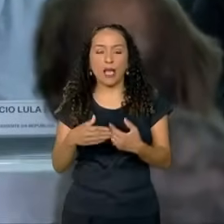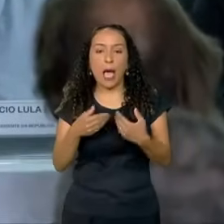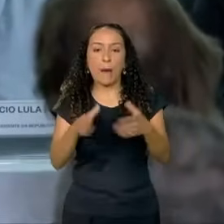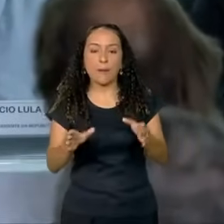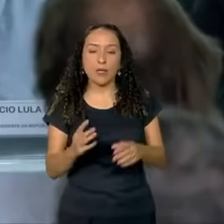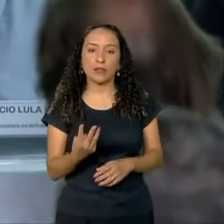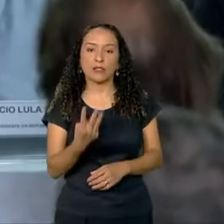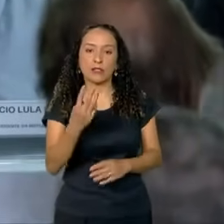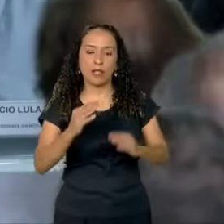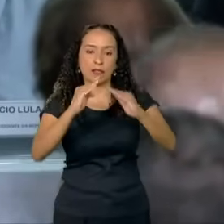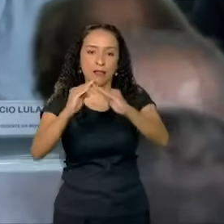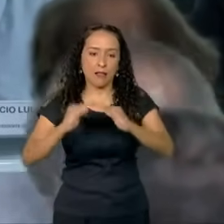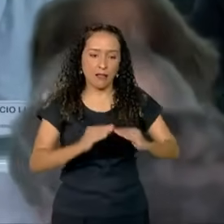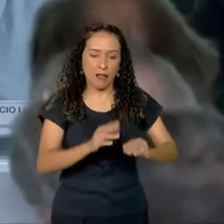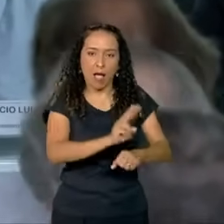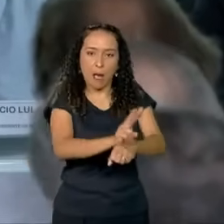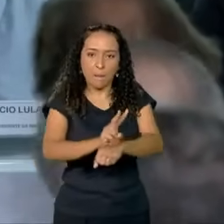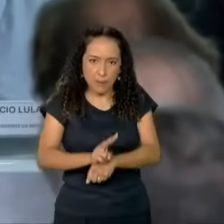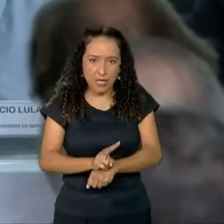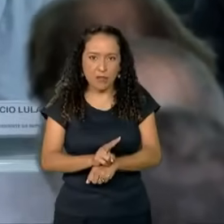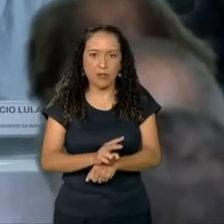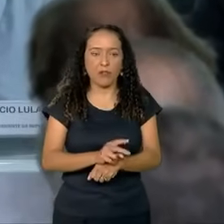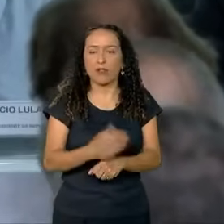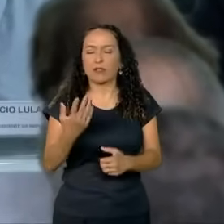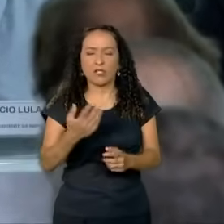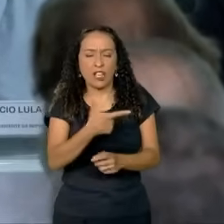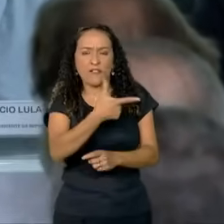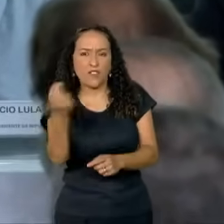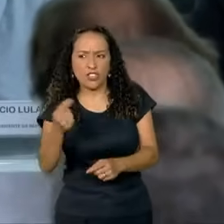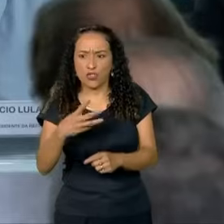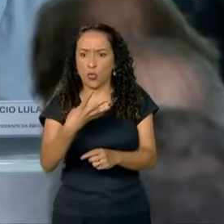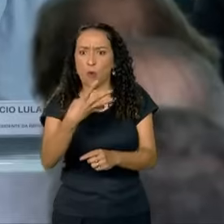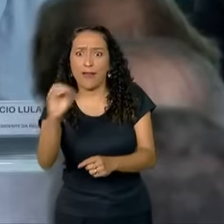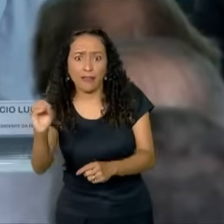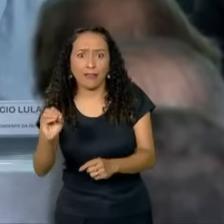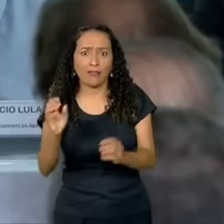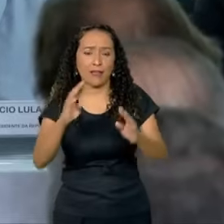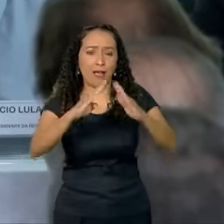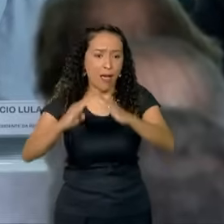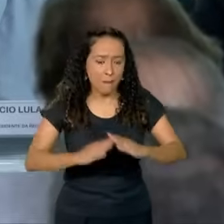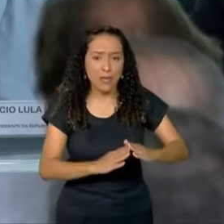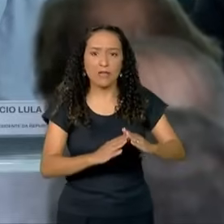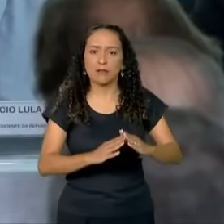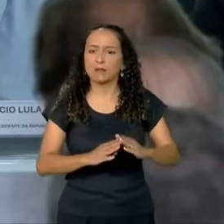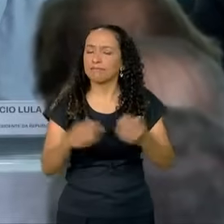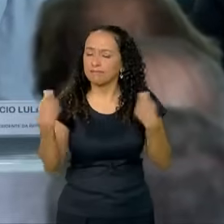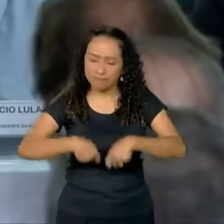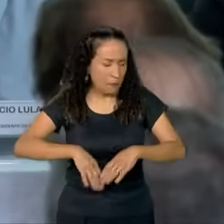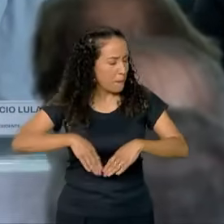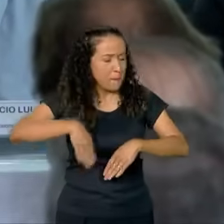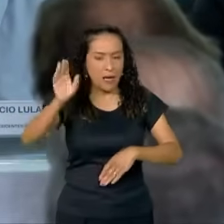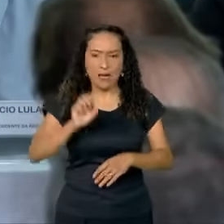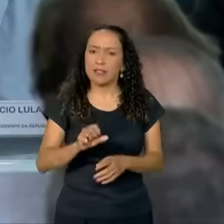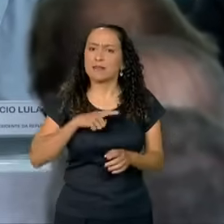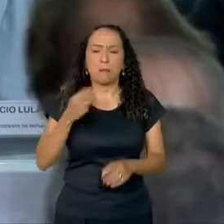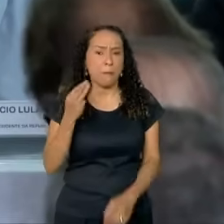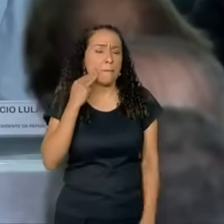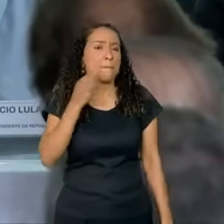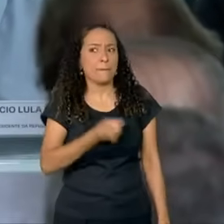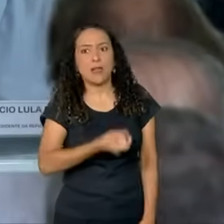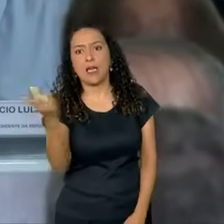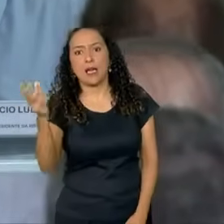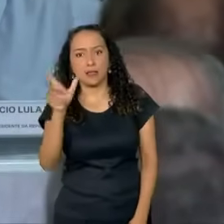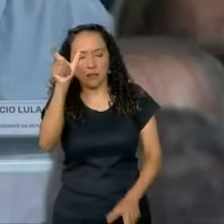foi para 7 abrigos, para 20 abrigos, para 40 abrigos, e possivelmente a gente terá milhares de pessoas em cada